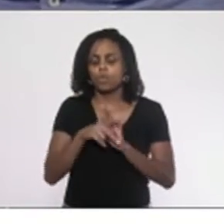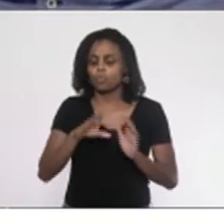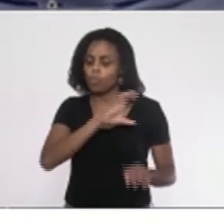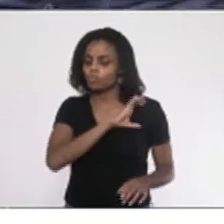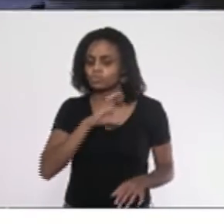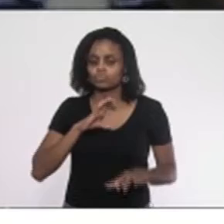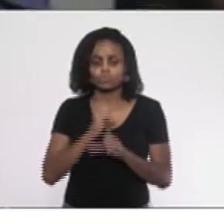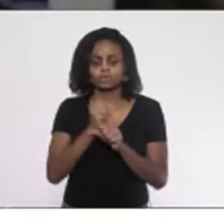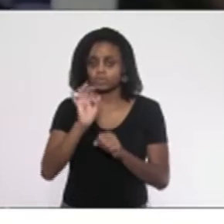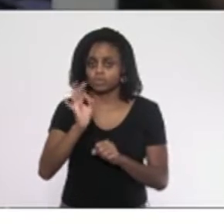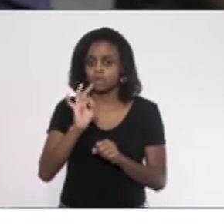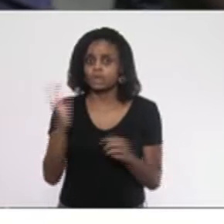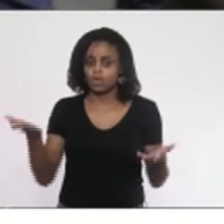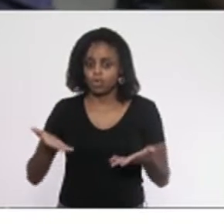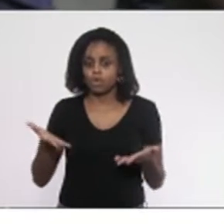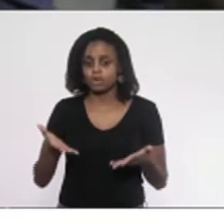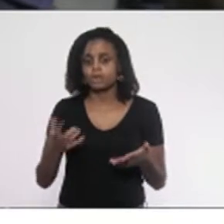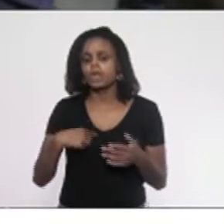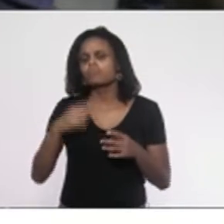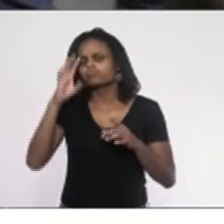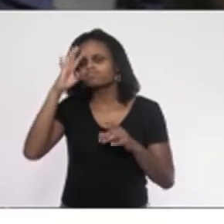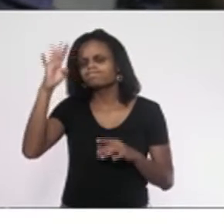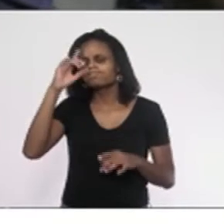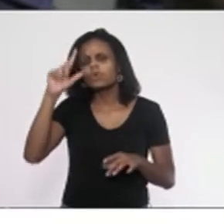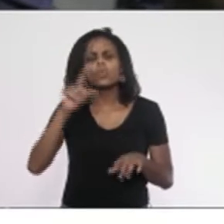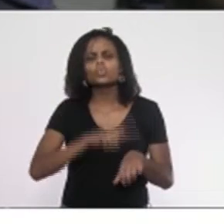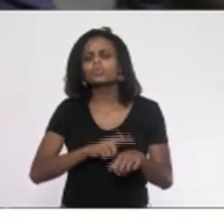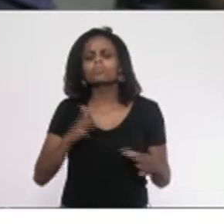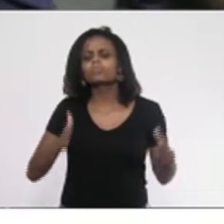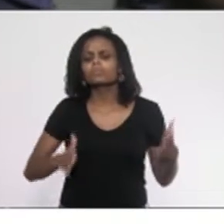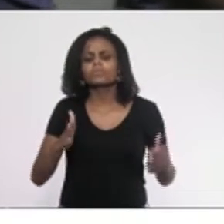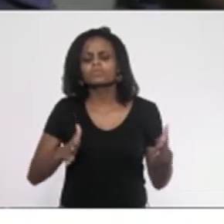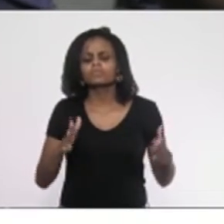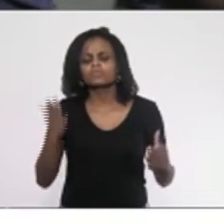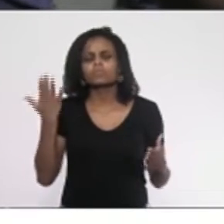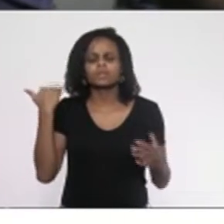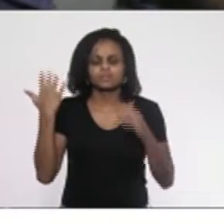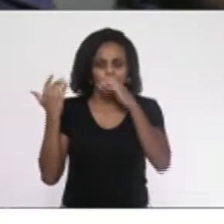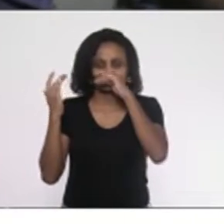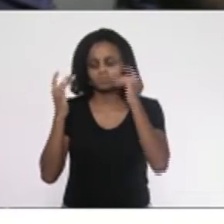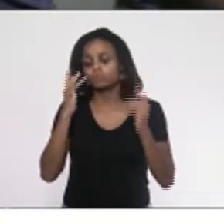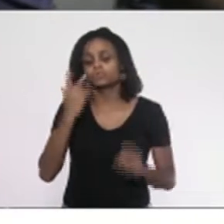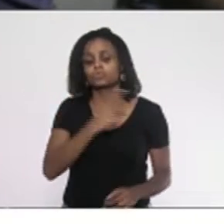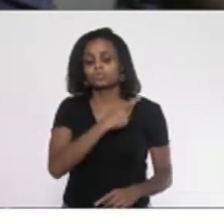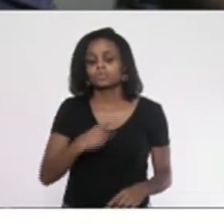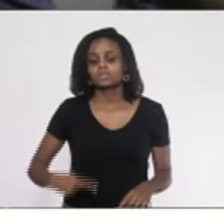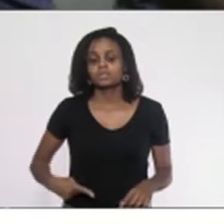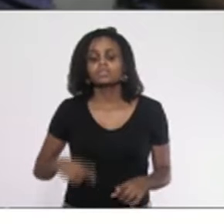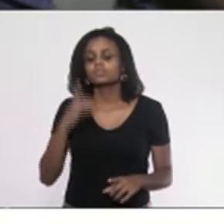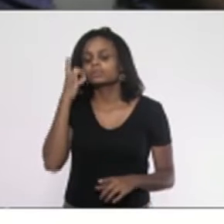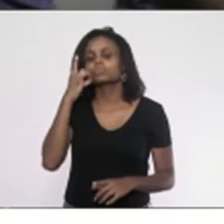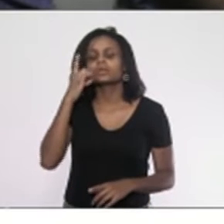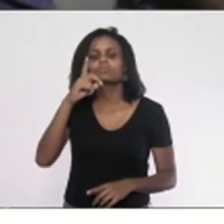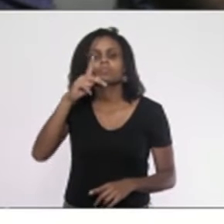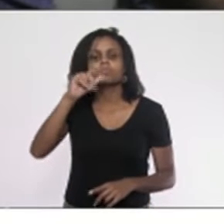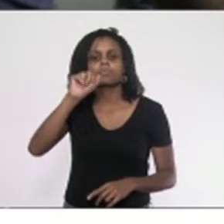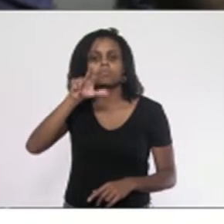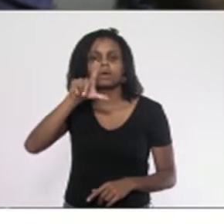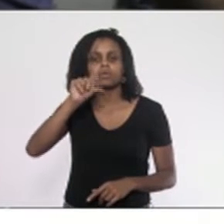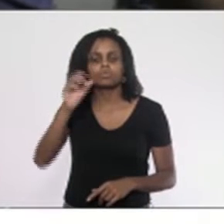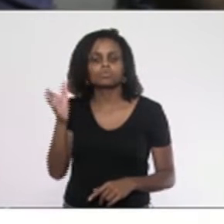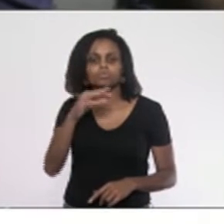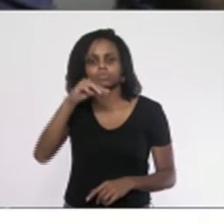me atendo ao tempo em que isso aconteceu. À época presidia, se não me engano, a Comissão de Orçamento, o deputado Paulo Melo, se não me